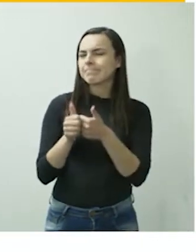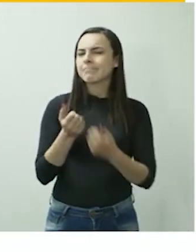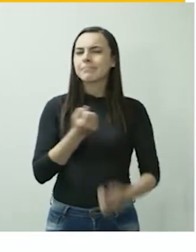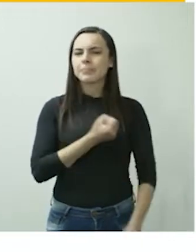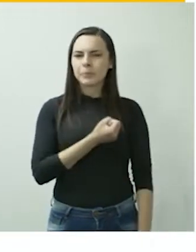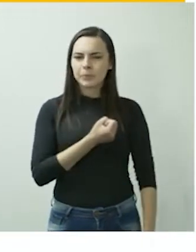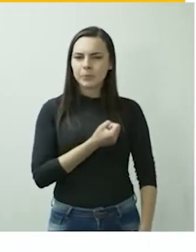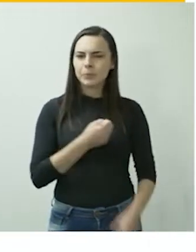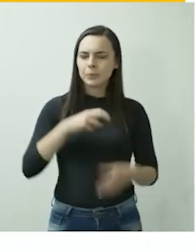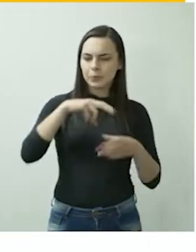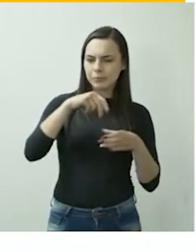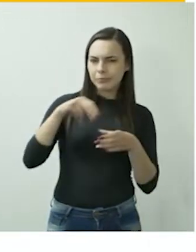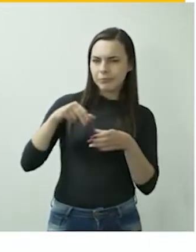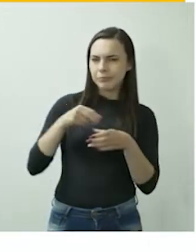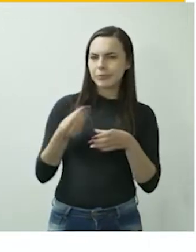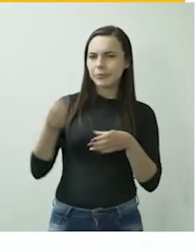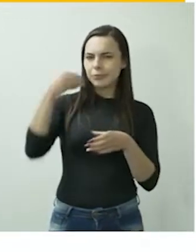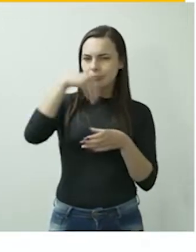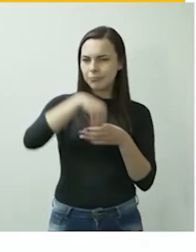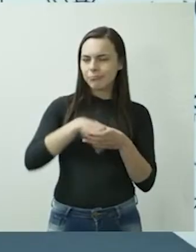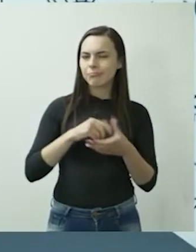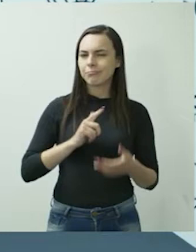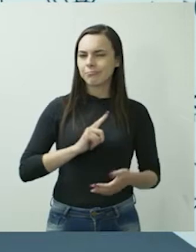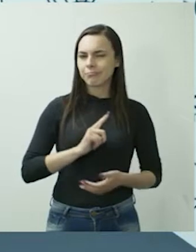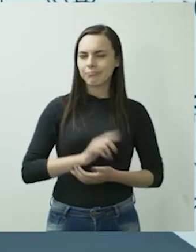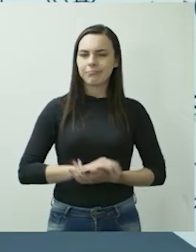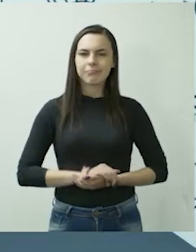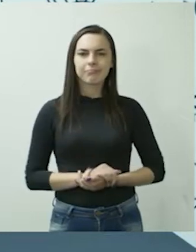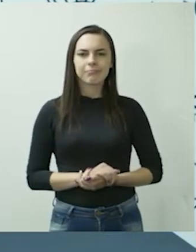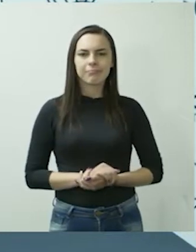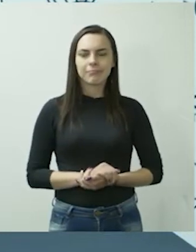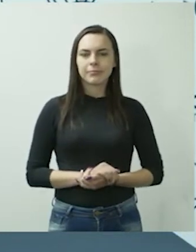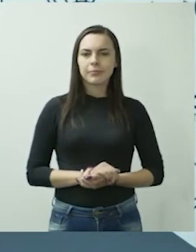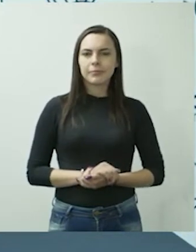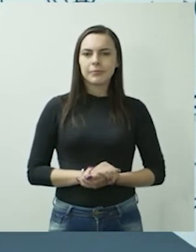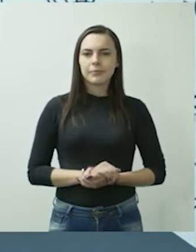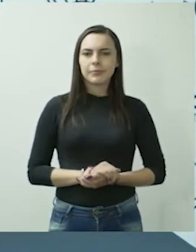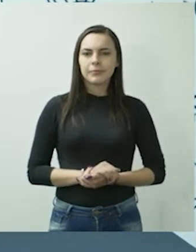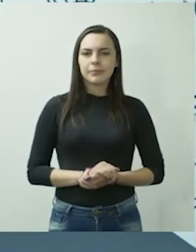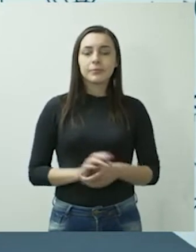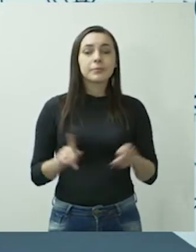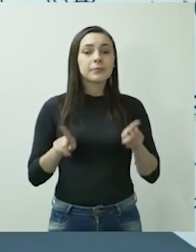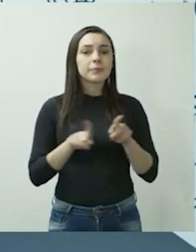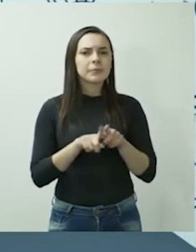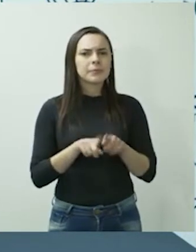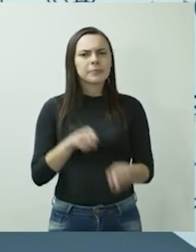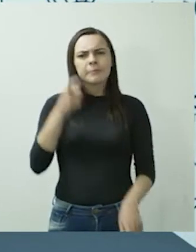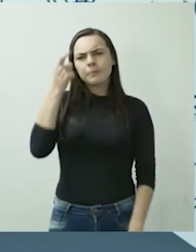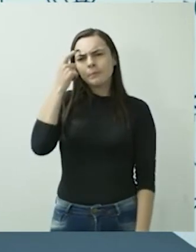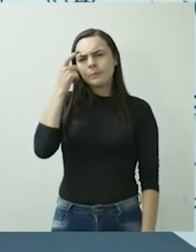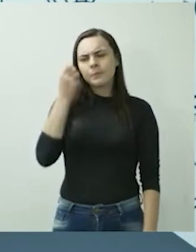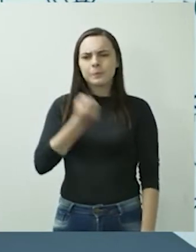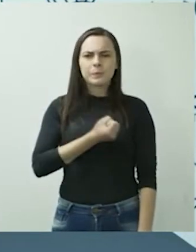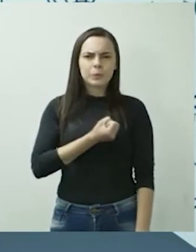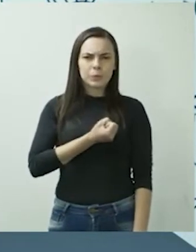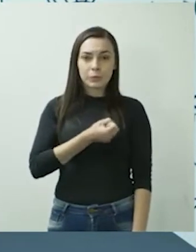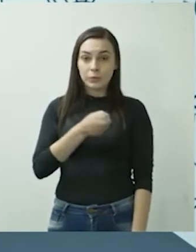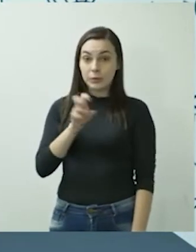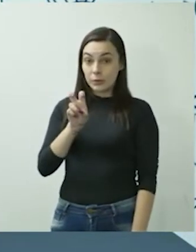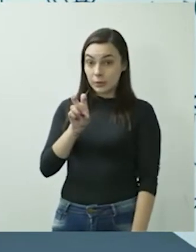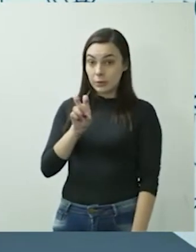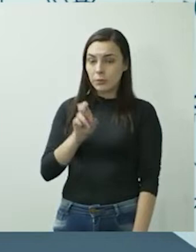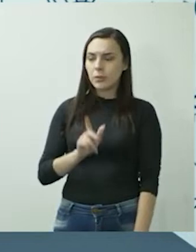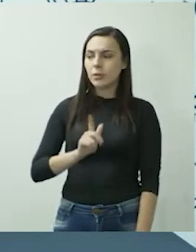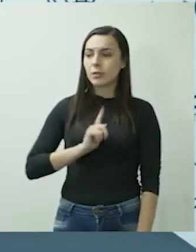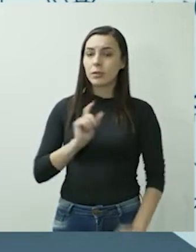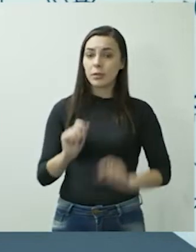do número de tampinhas que a nossa bruxa colocou lá no pote. E pensando em número 5, a professora